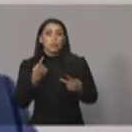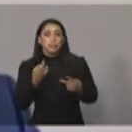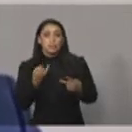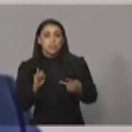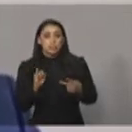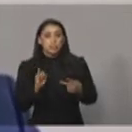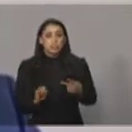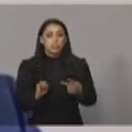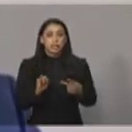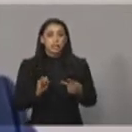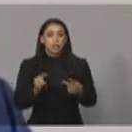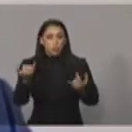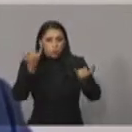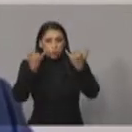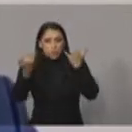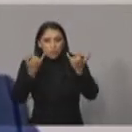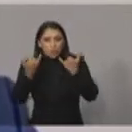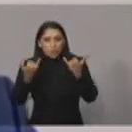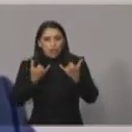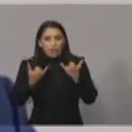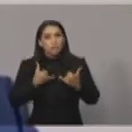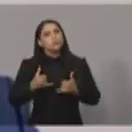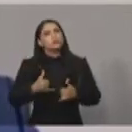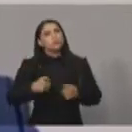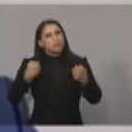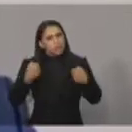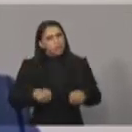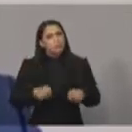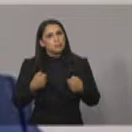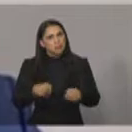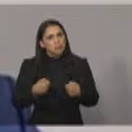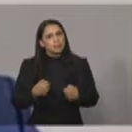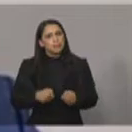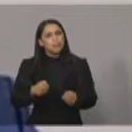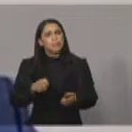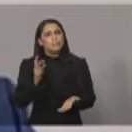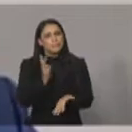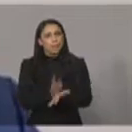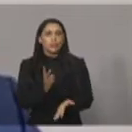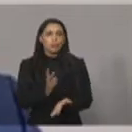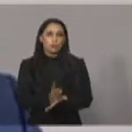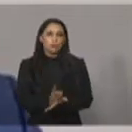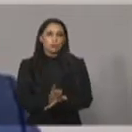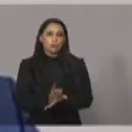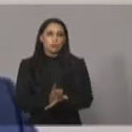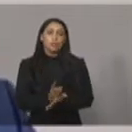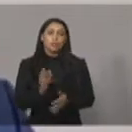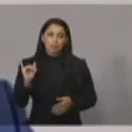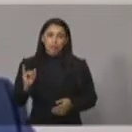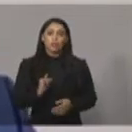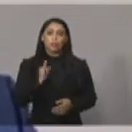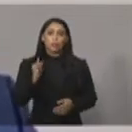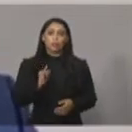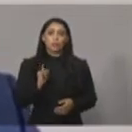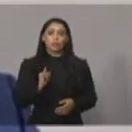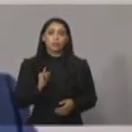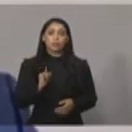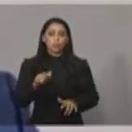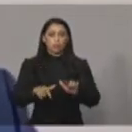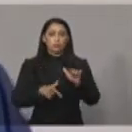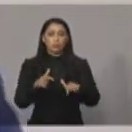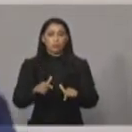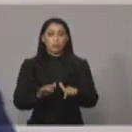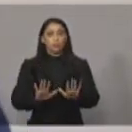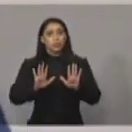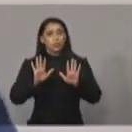pretende usar para alcançá-los são realmente os estritamente necessários para essa atividade. Foi por isso mesmo, repito, que essa corte